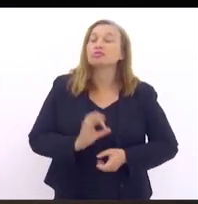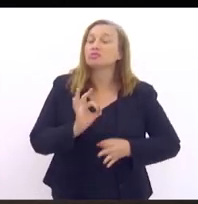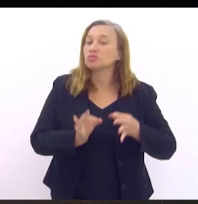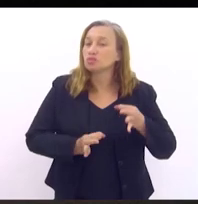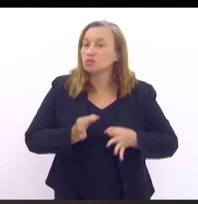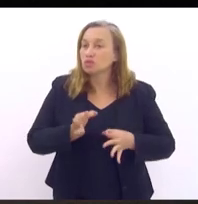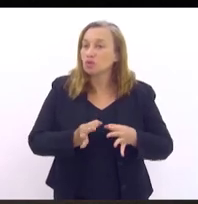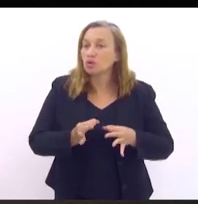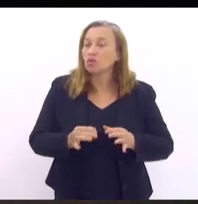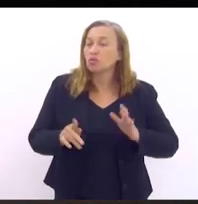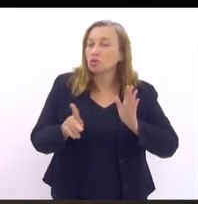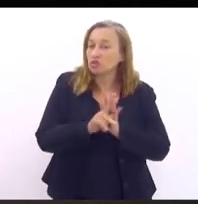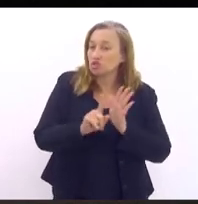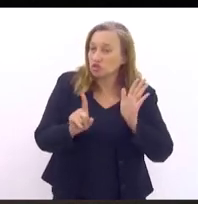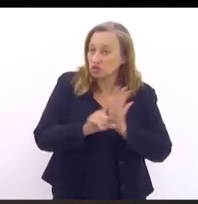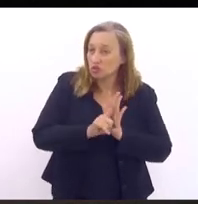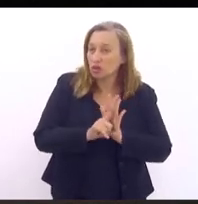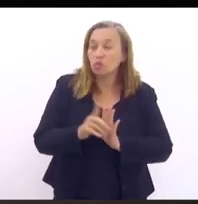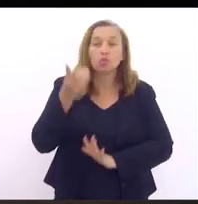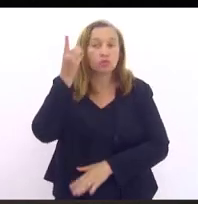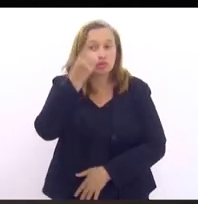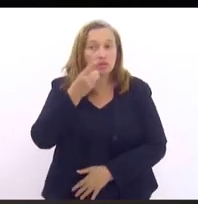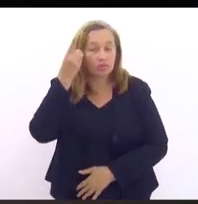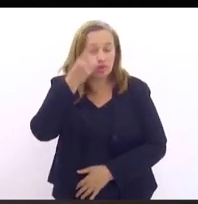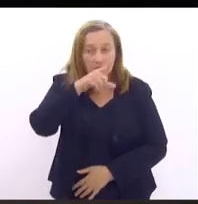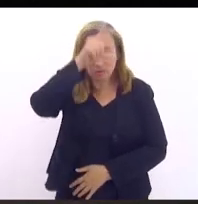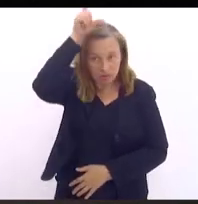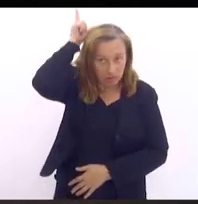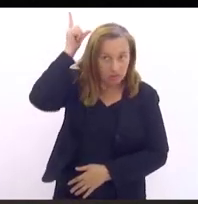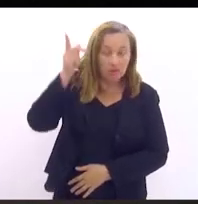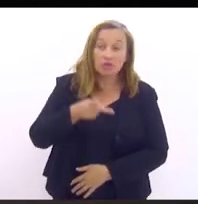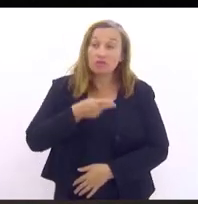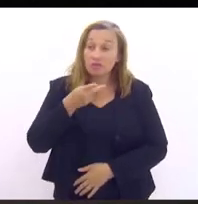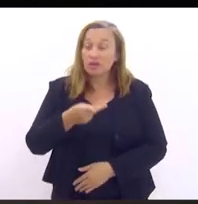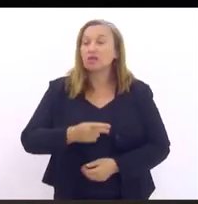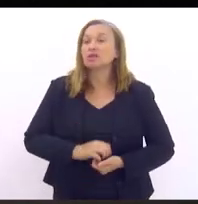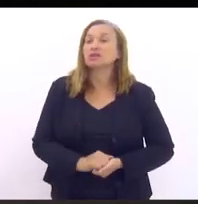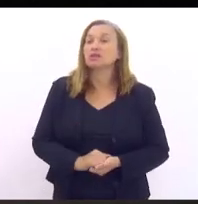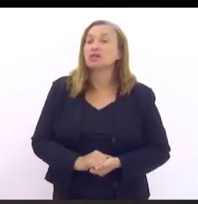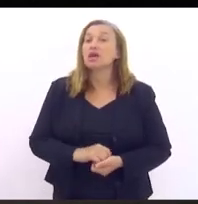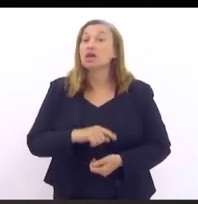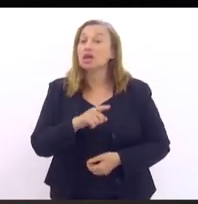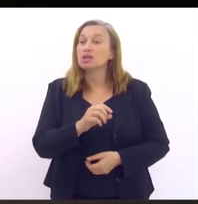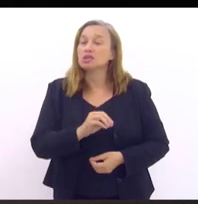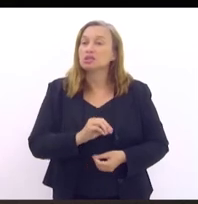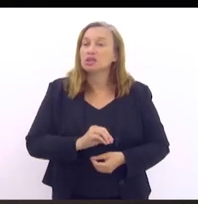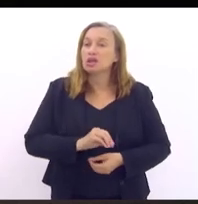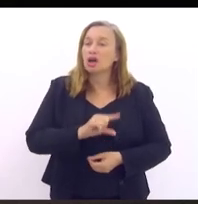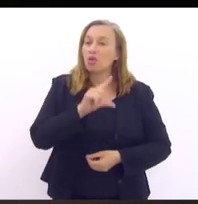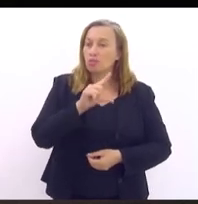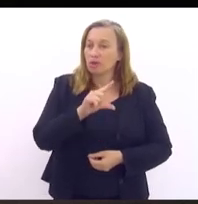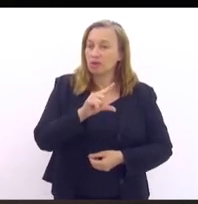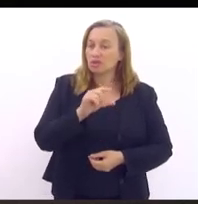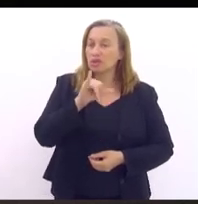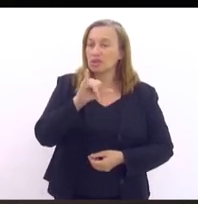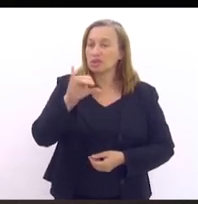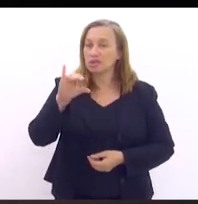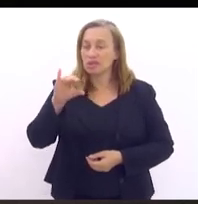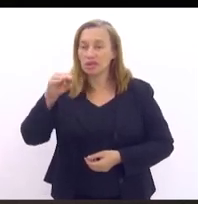justificativa do projeto, o deputado Luiz Paulo menciona esse aumento da alíquota de